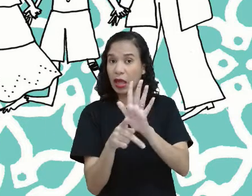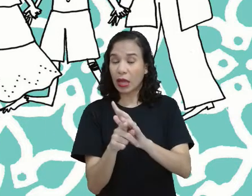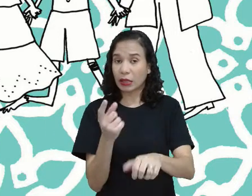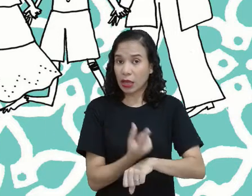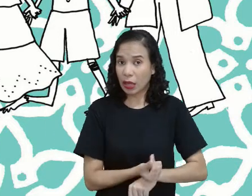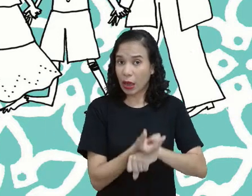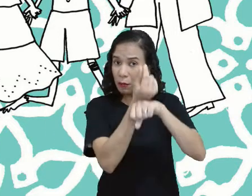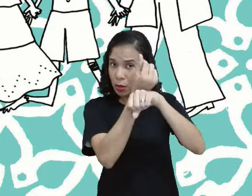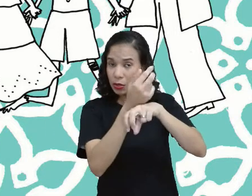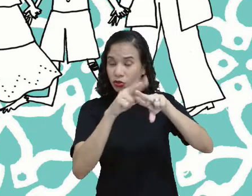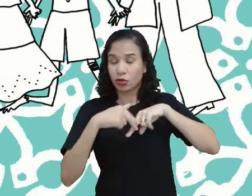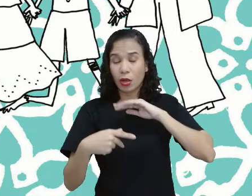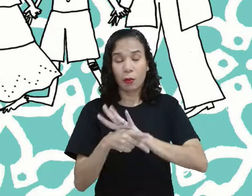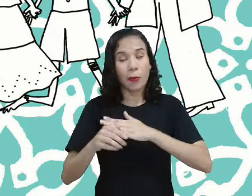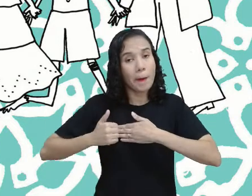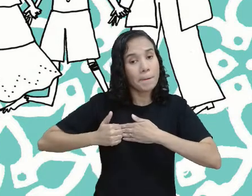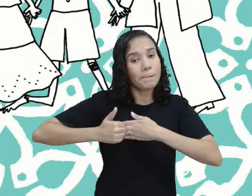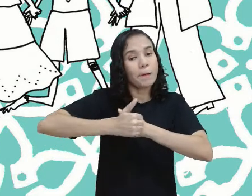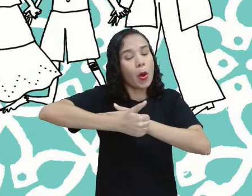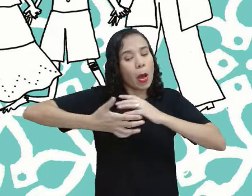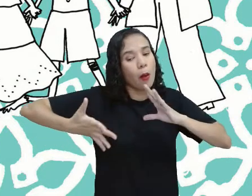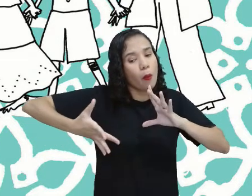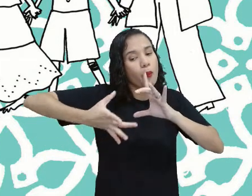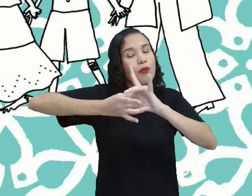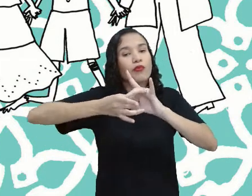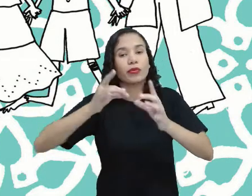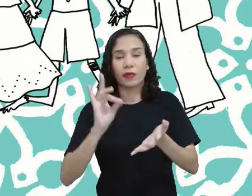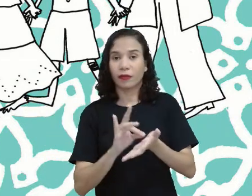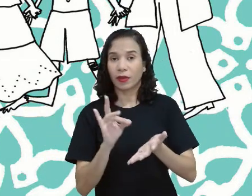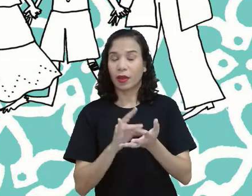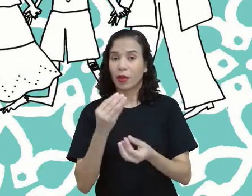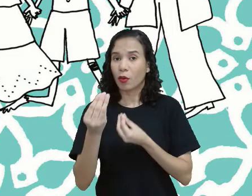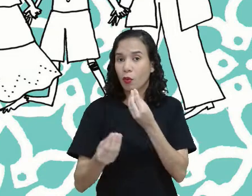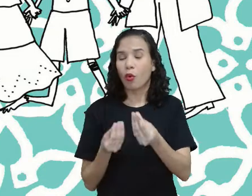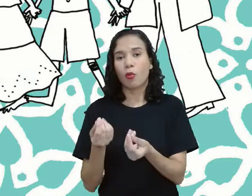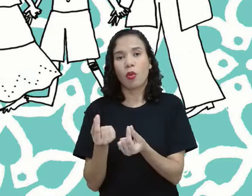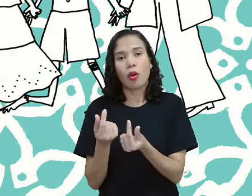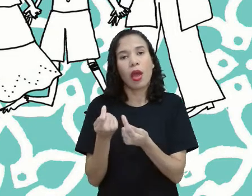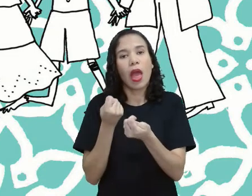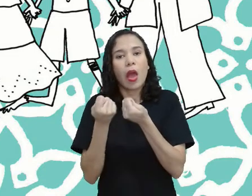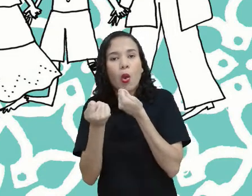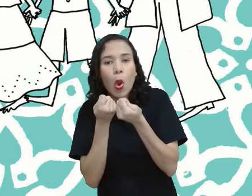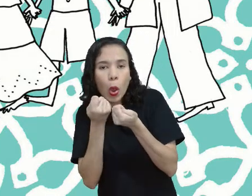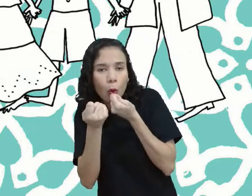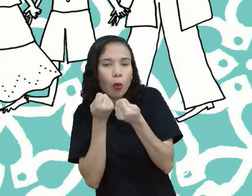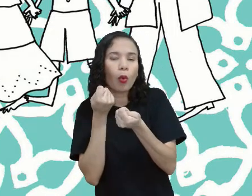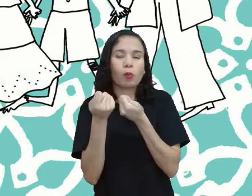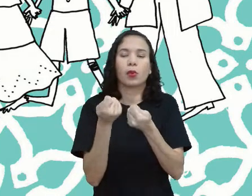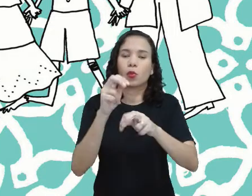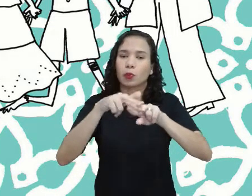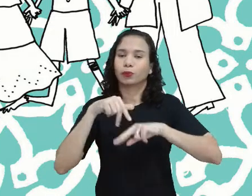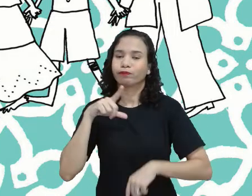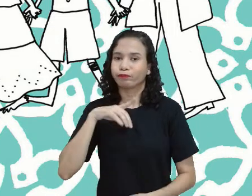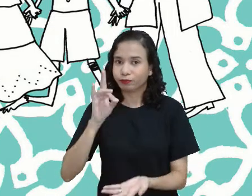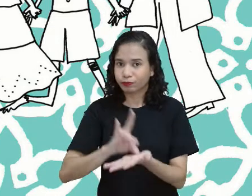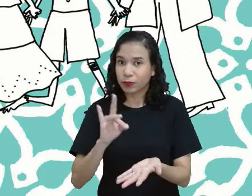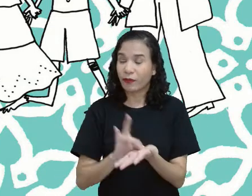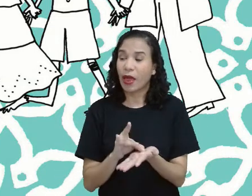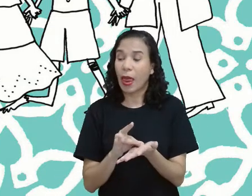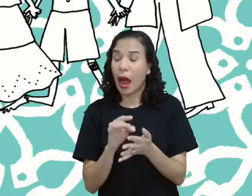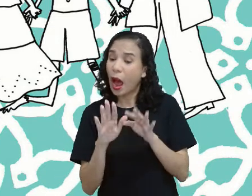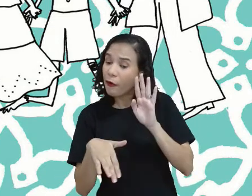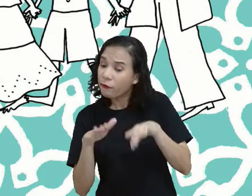questão moral, ela se vincula muito à questão econômica, né? Então, muitas vezes